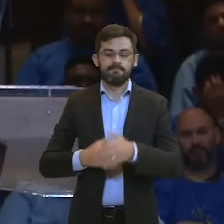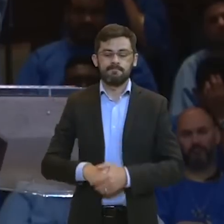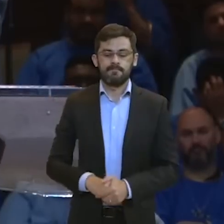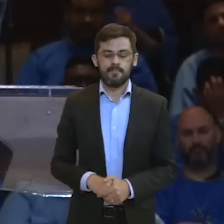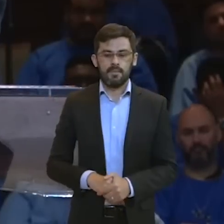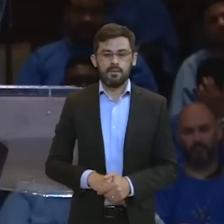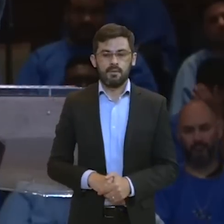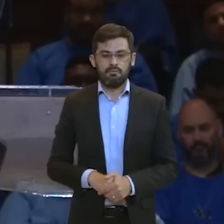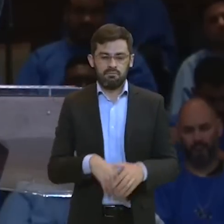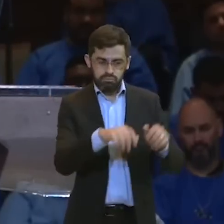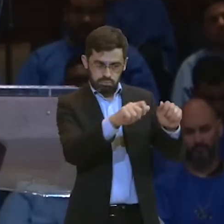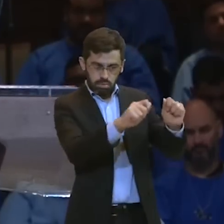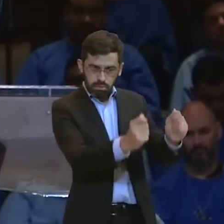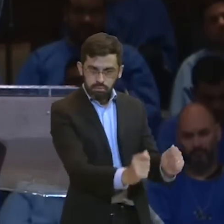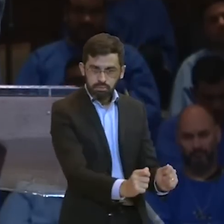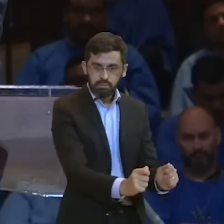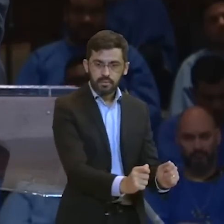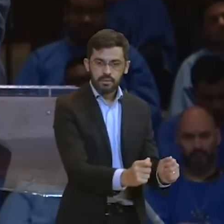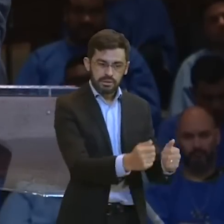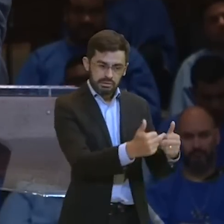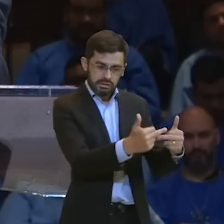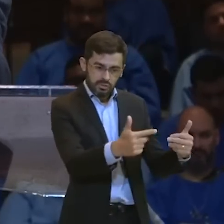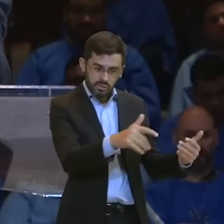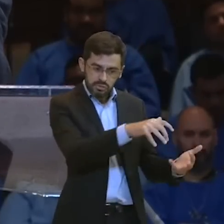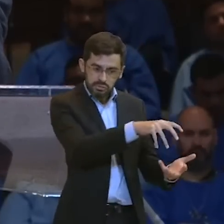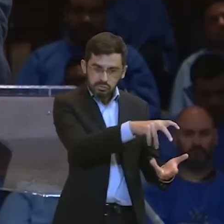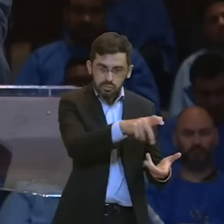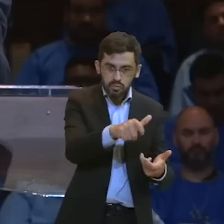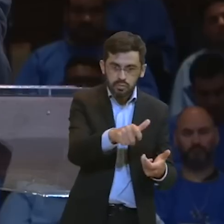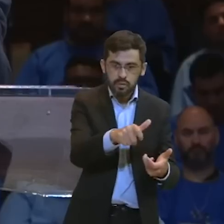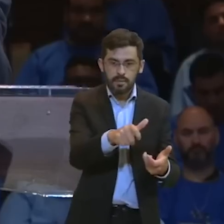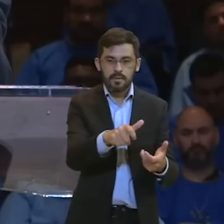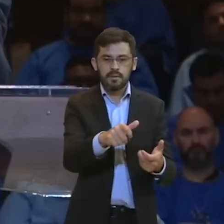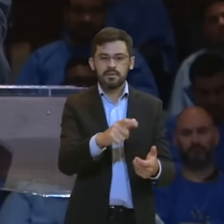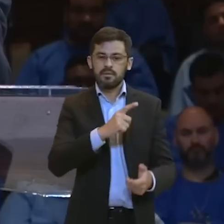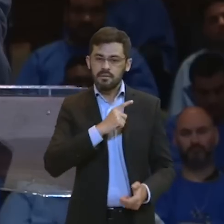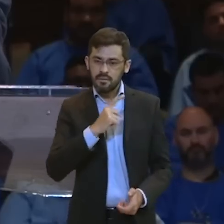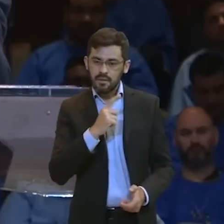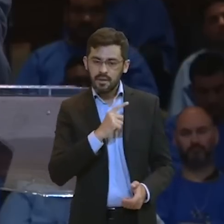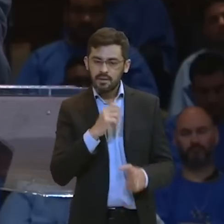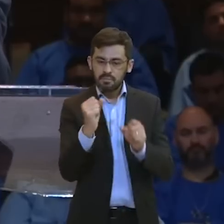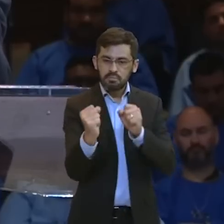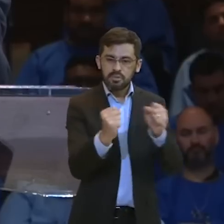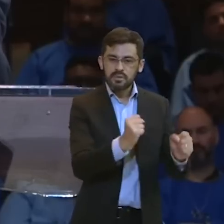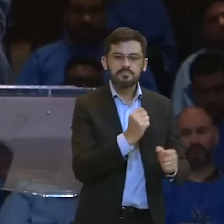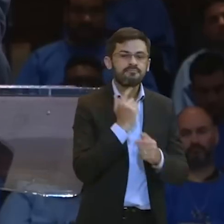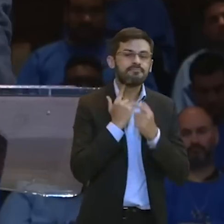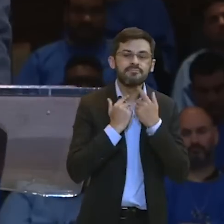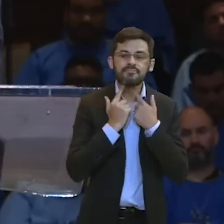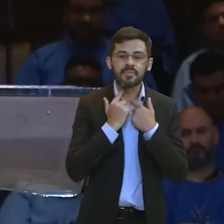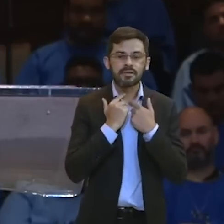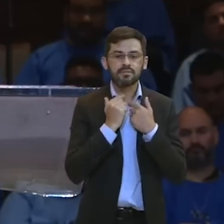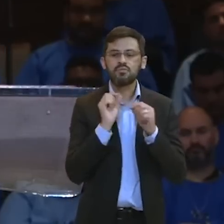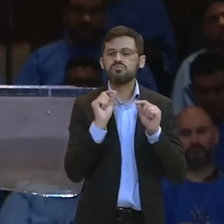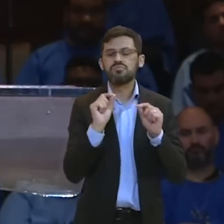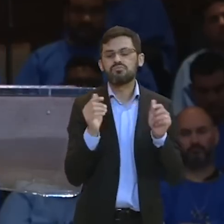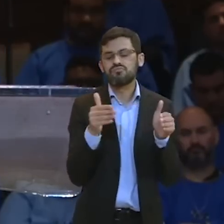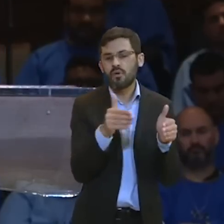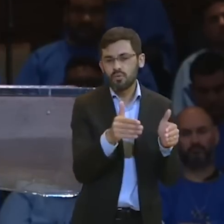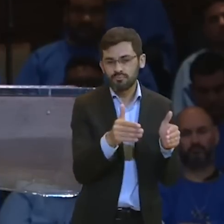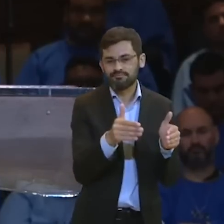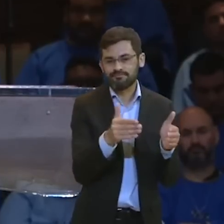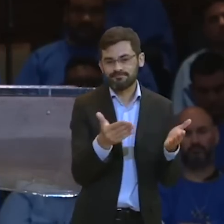Nos Baalins? Posse, poder e prazer?